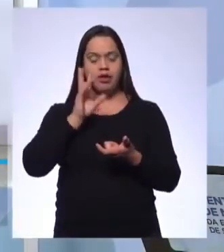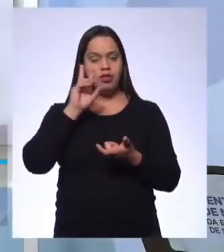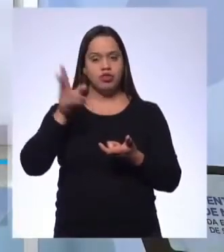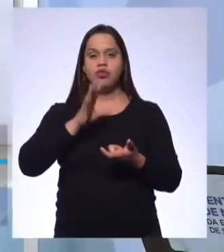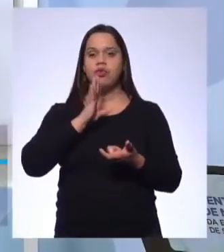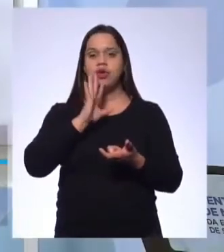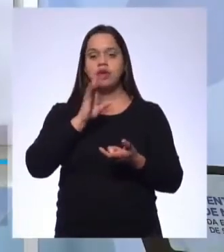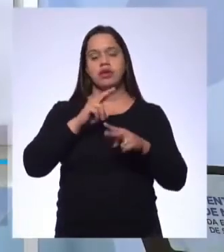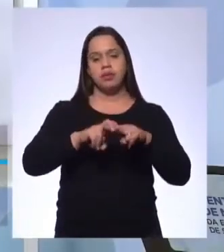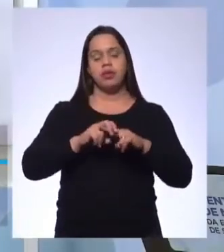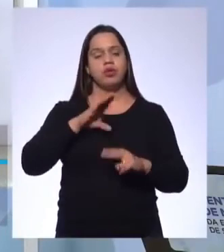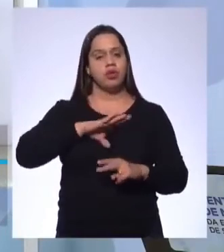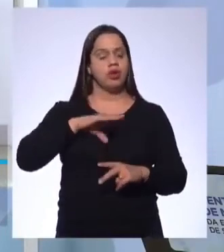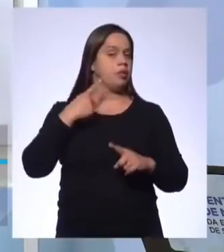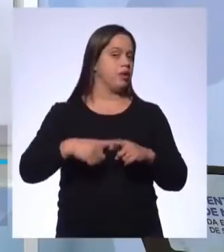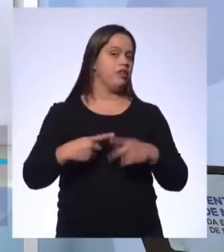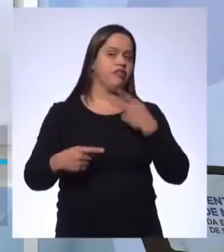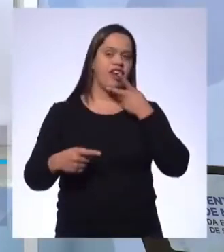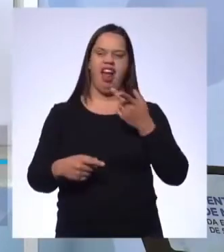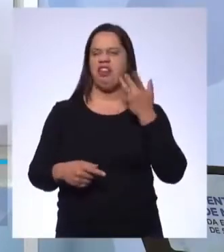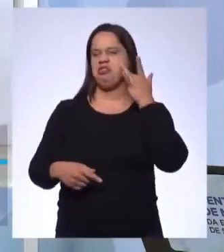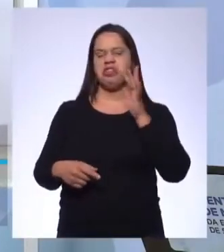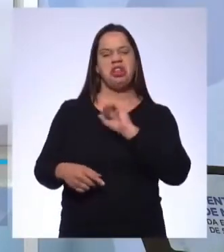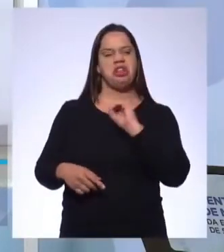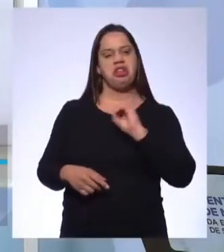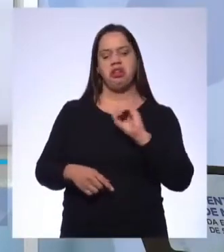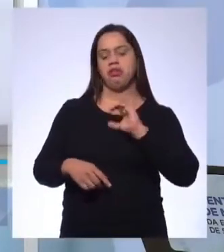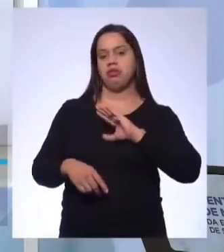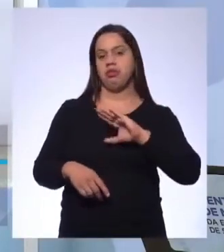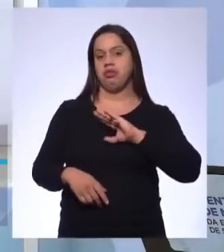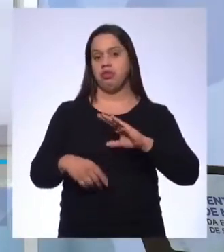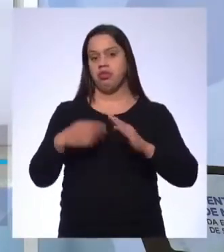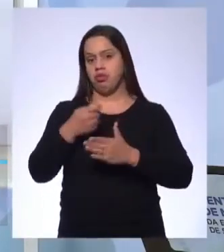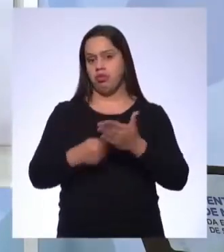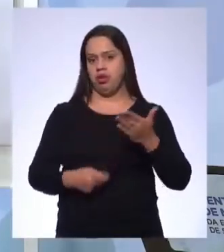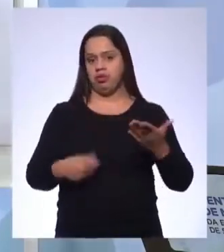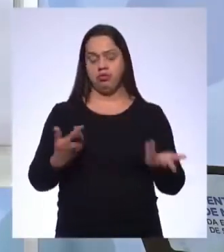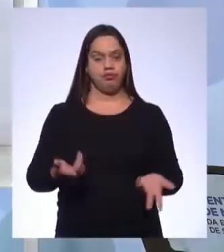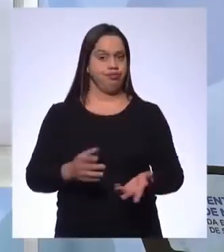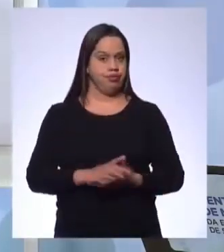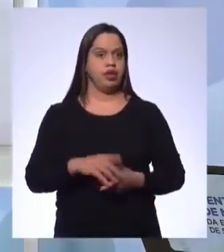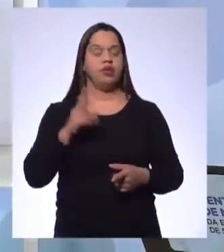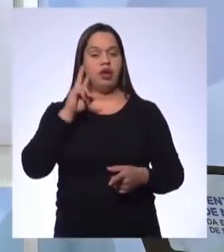Então, não dá para dizer eu não sei nada do texto. O diretor vai colocar ali na tela para vocês verem a